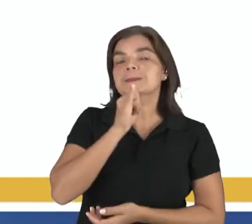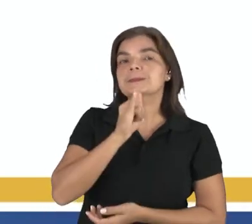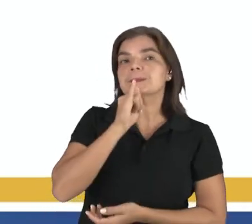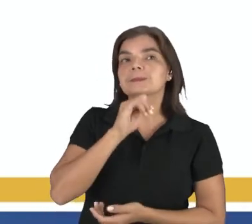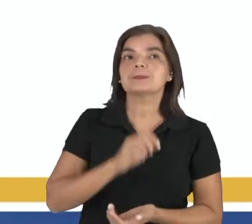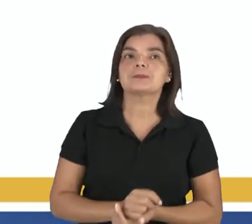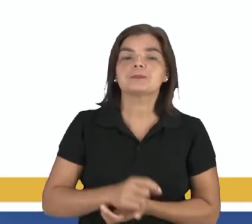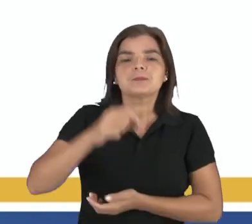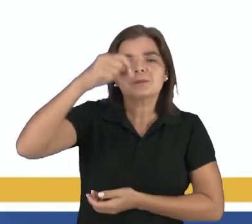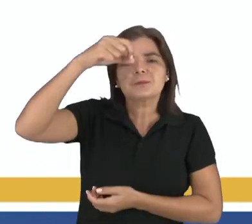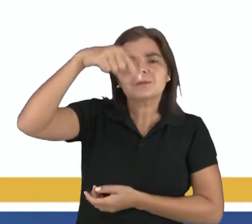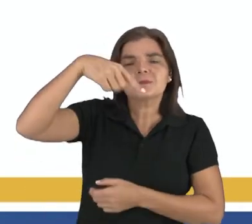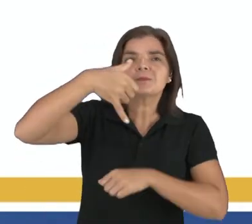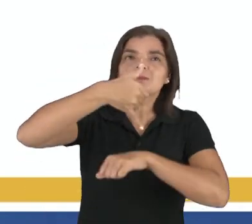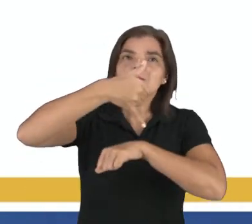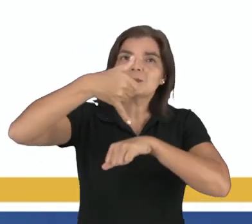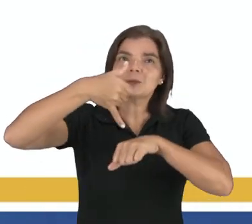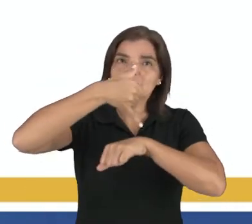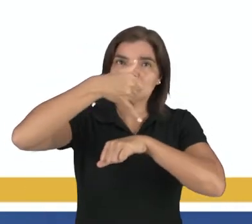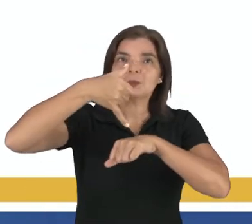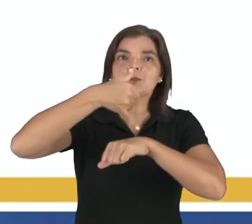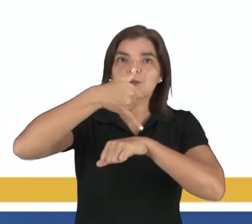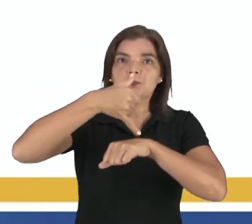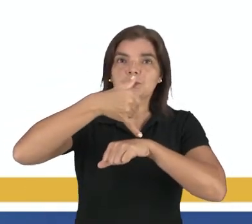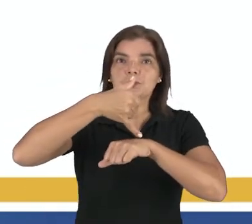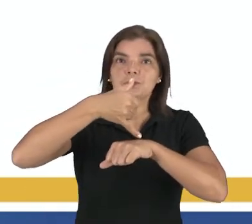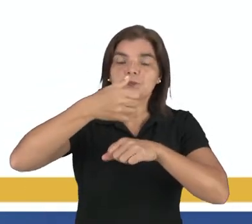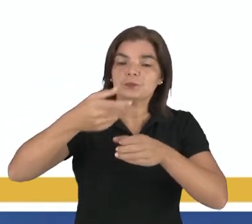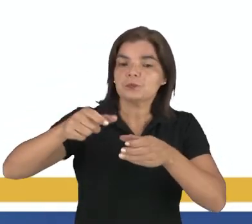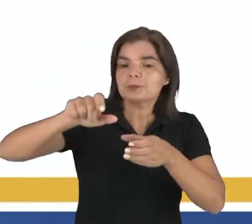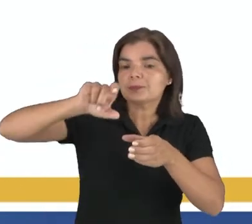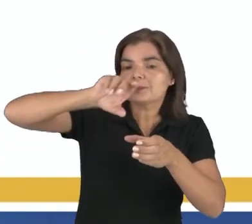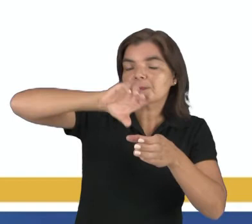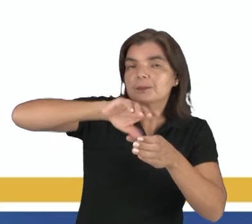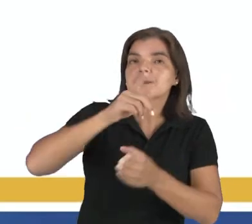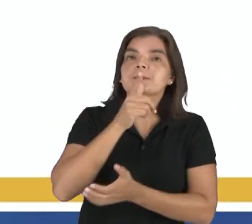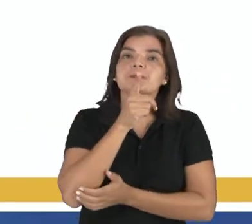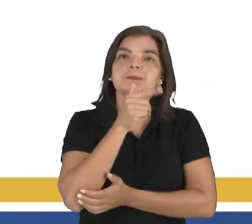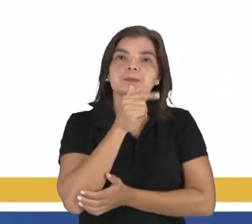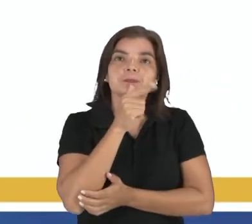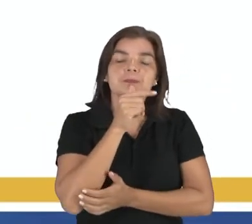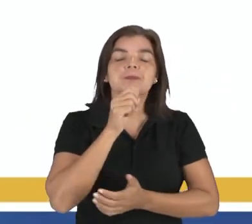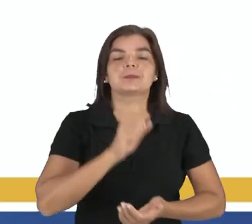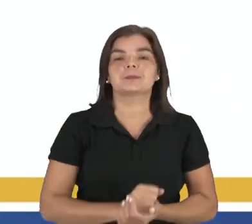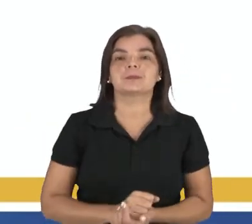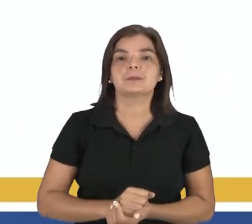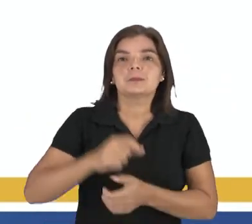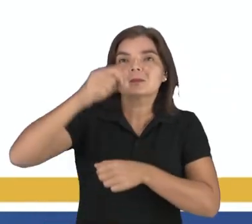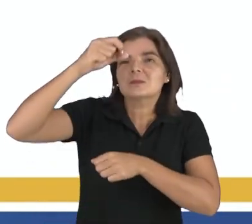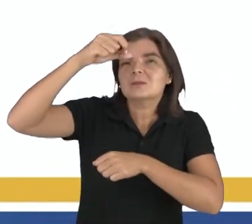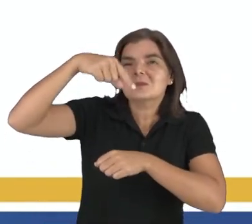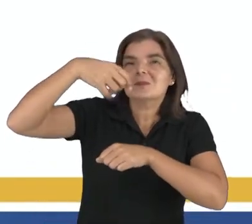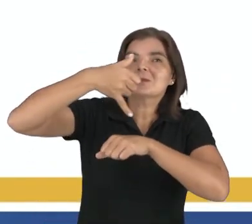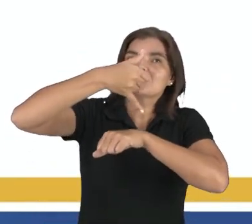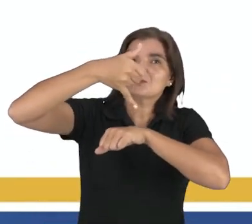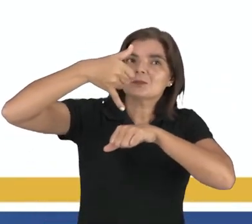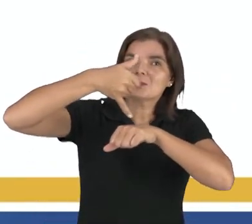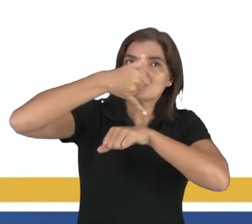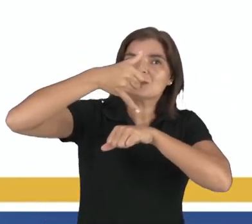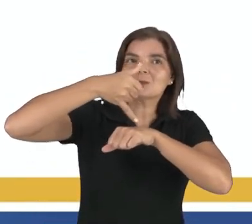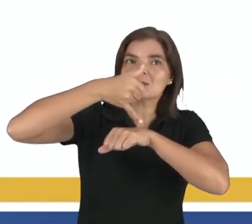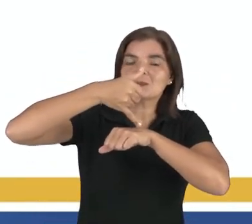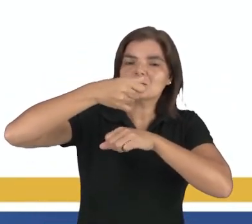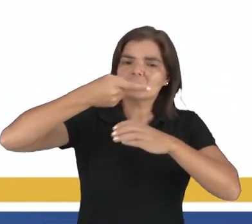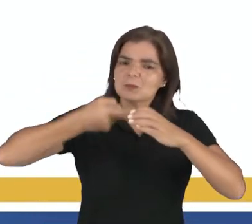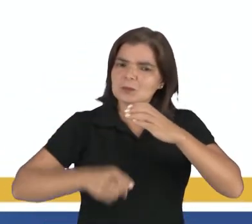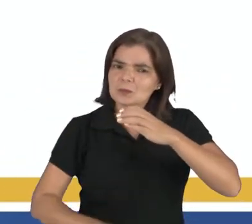exemplo. Uma gota de óleo de cozinha foi colocada em uma vasilha com água. Essa gota de